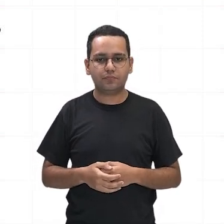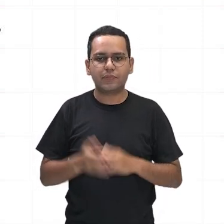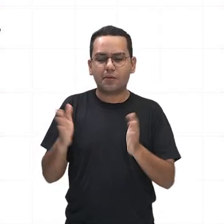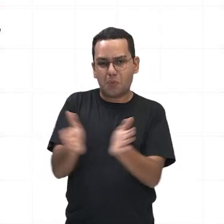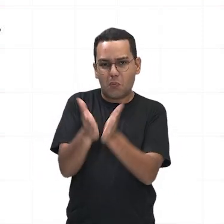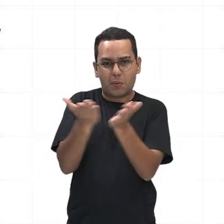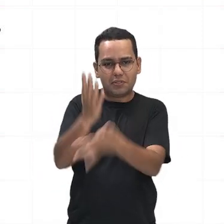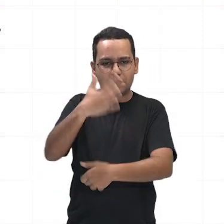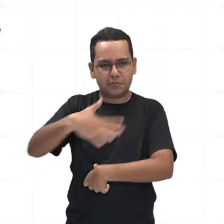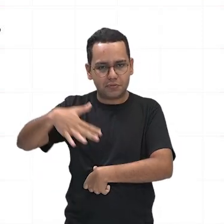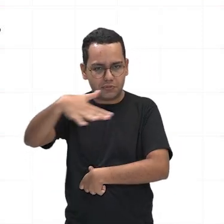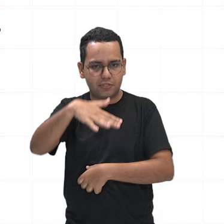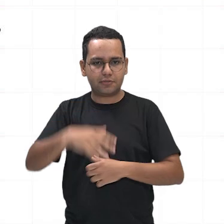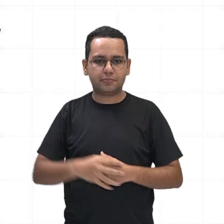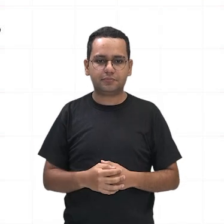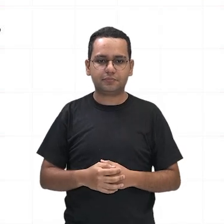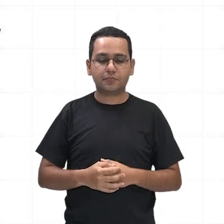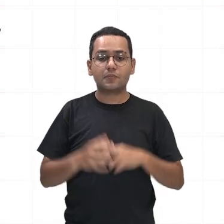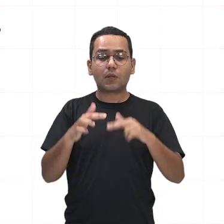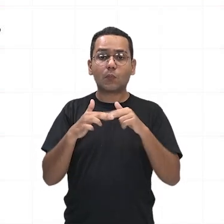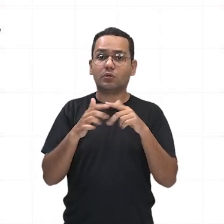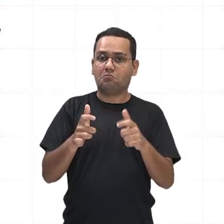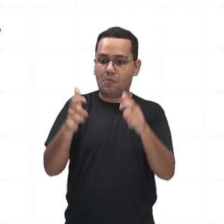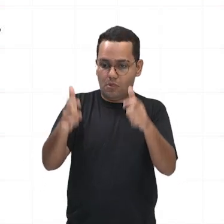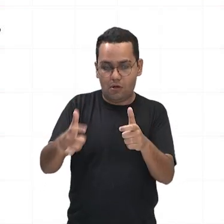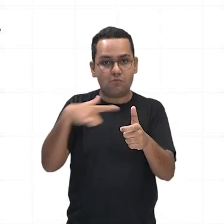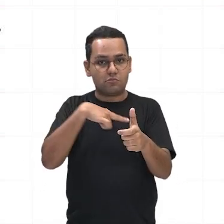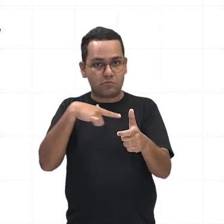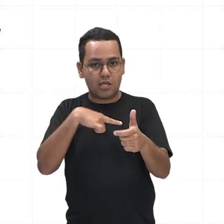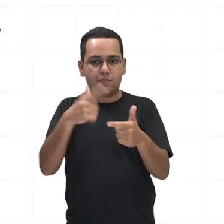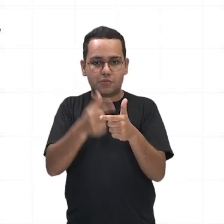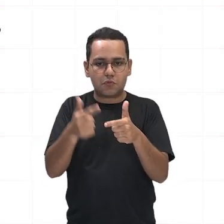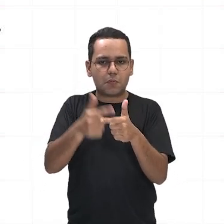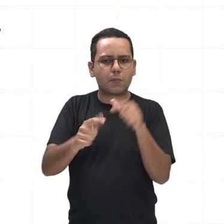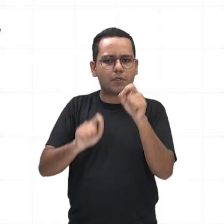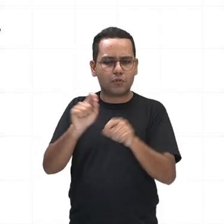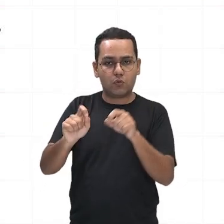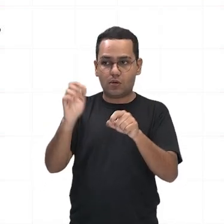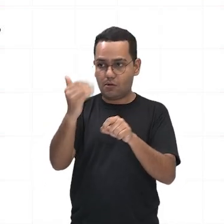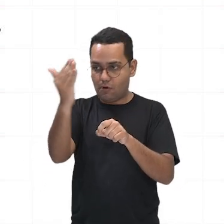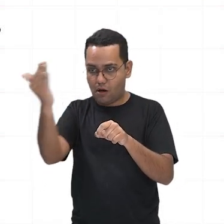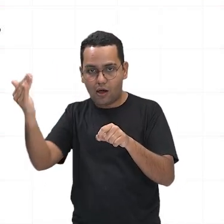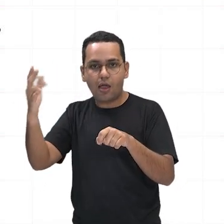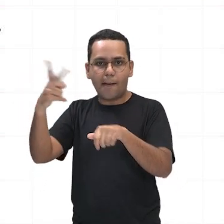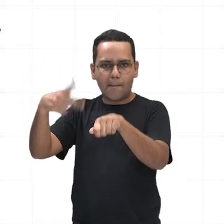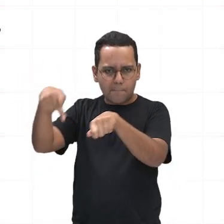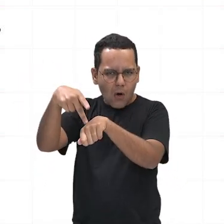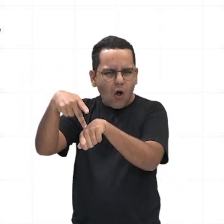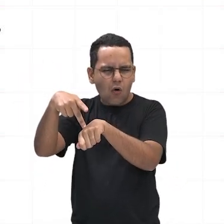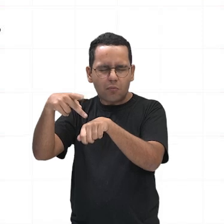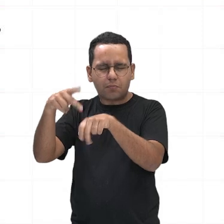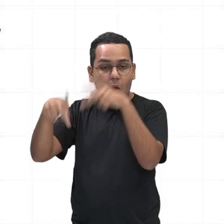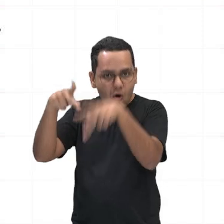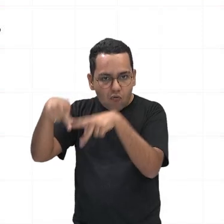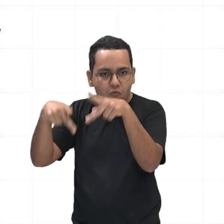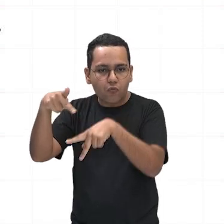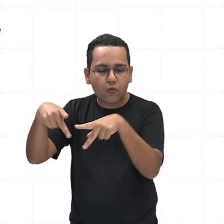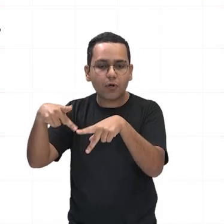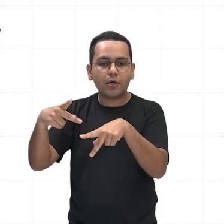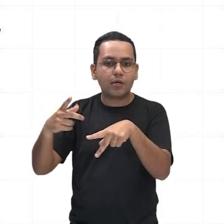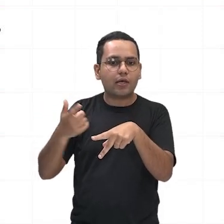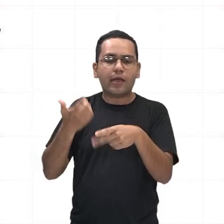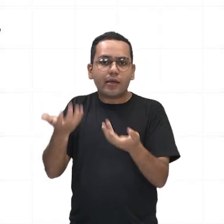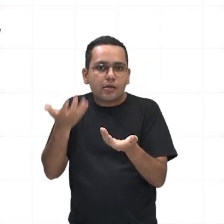ficou crítica, quando os povos vizinhos das fronteiras começaram a saquear